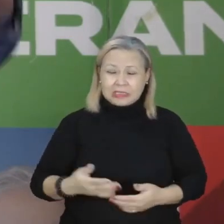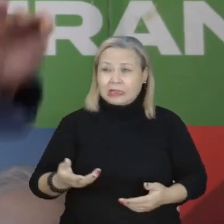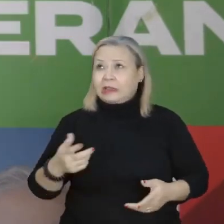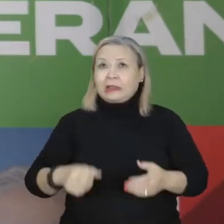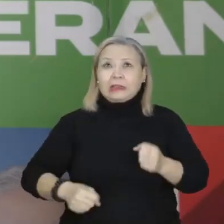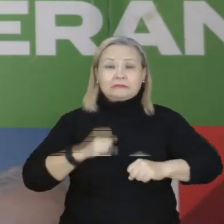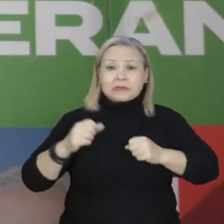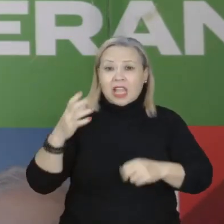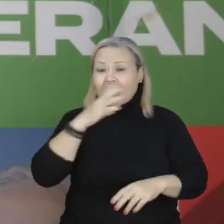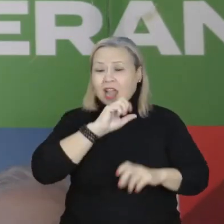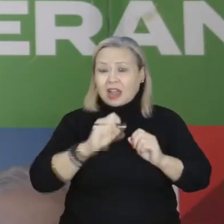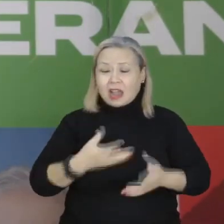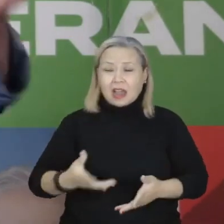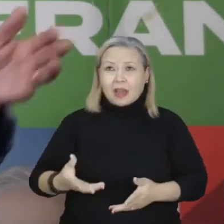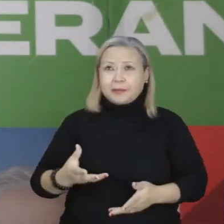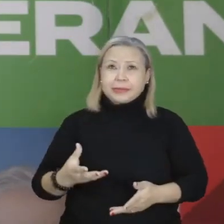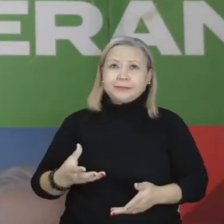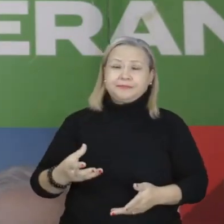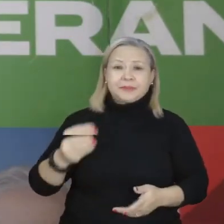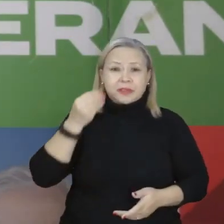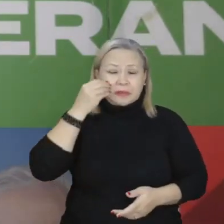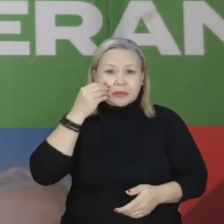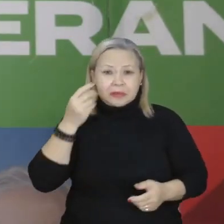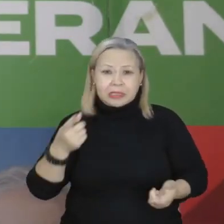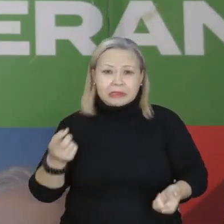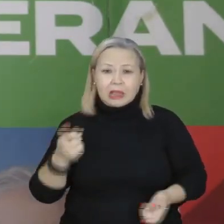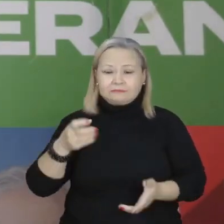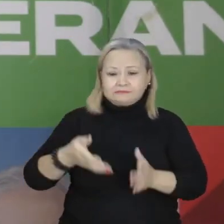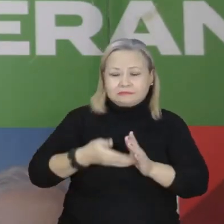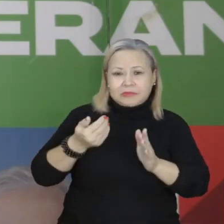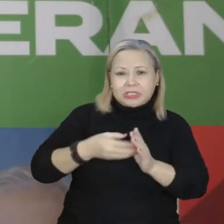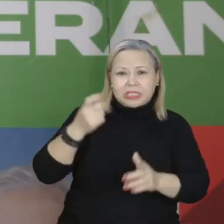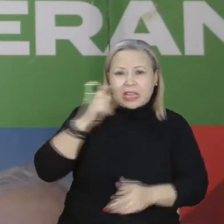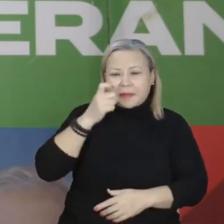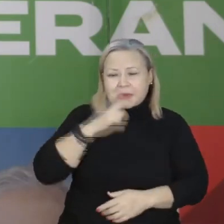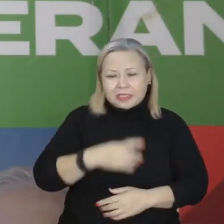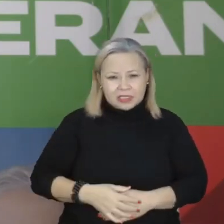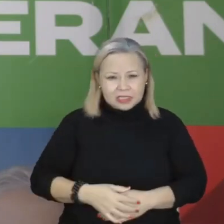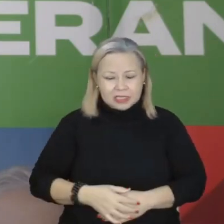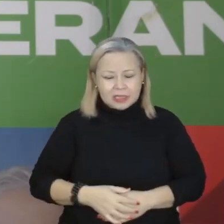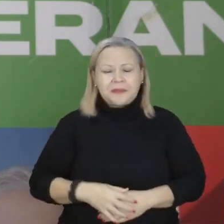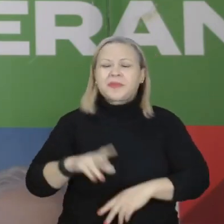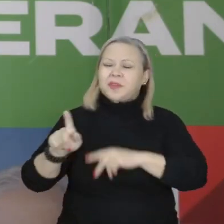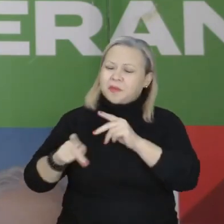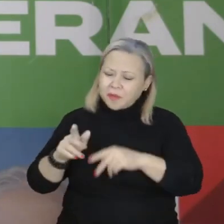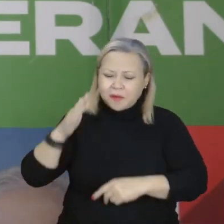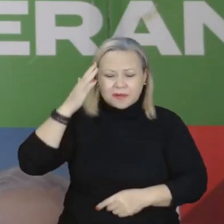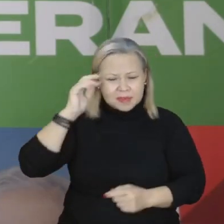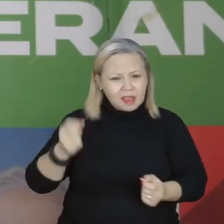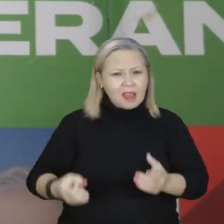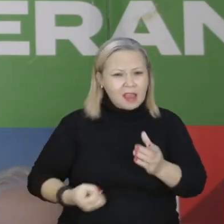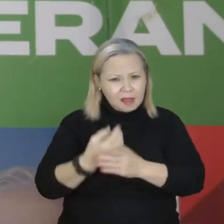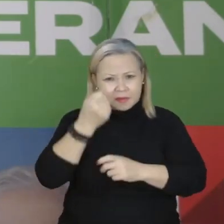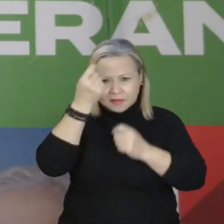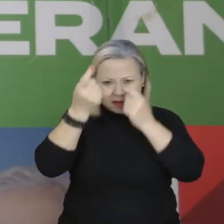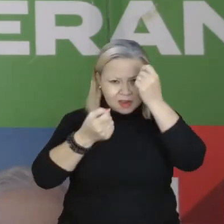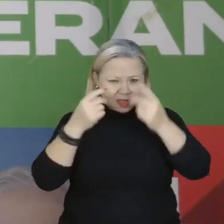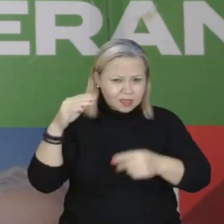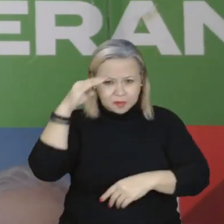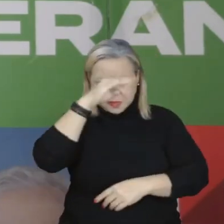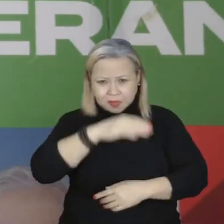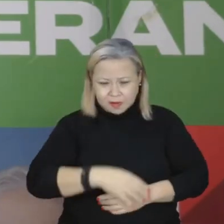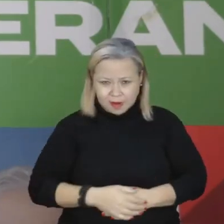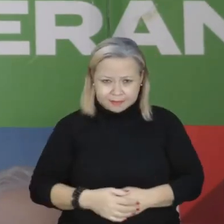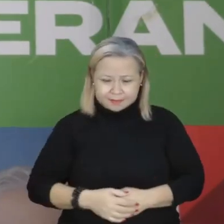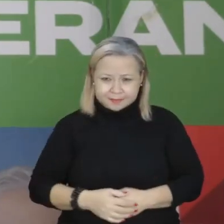para tentar culpar. E ele faz live, ele faz... Não adianta, o povo sabe das coisas. Sabe, então,